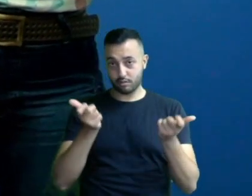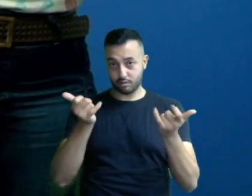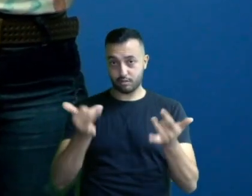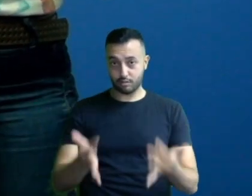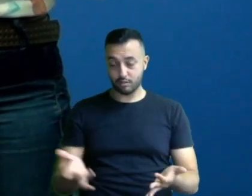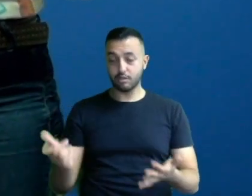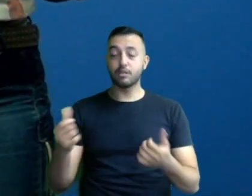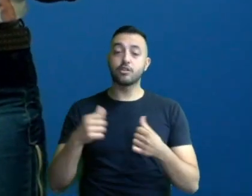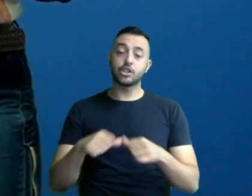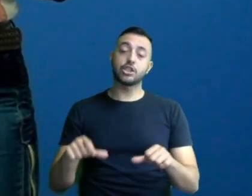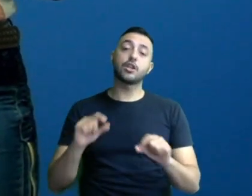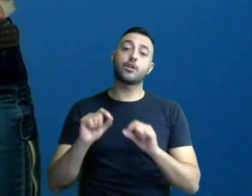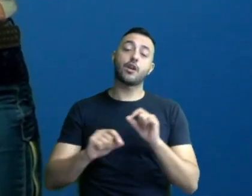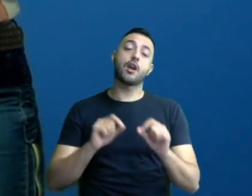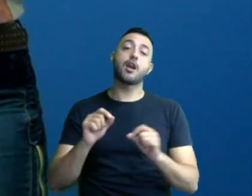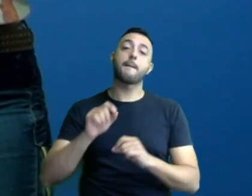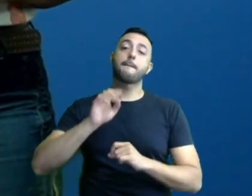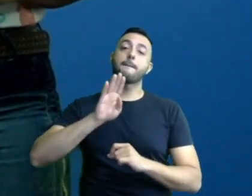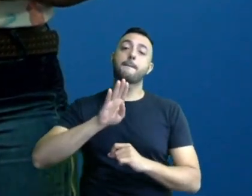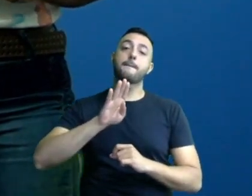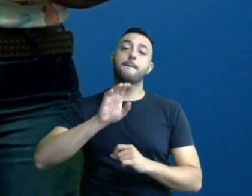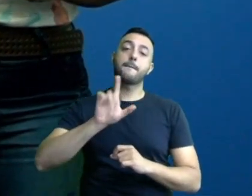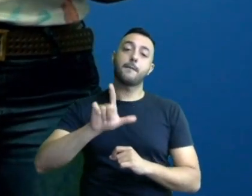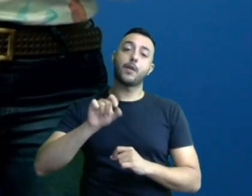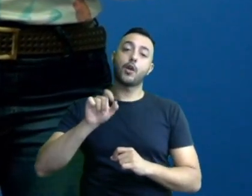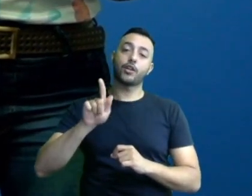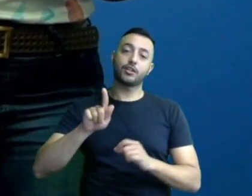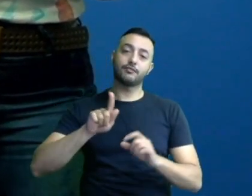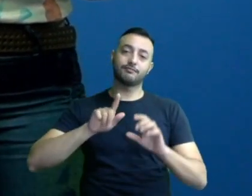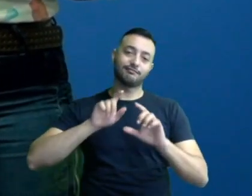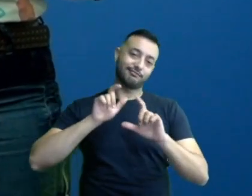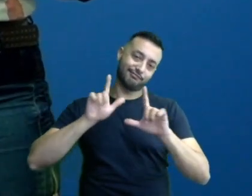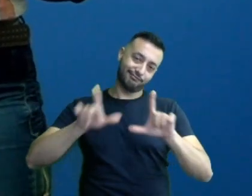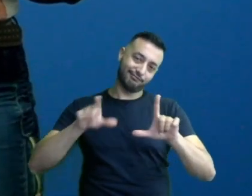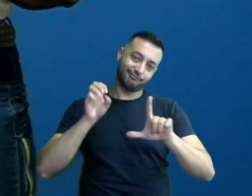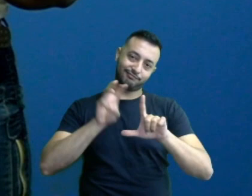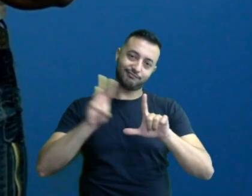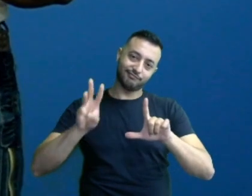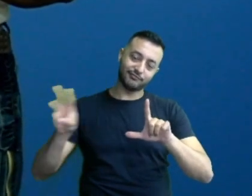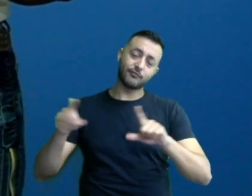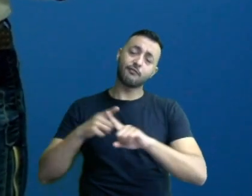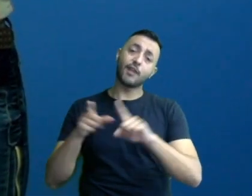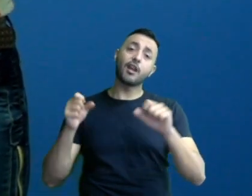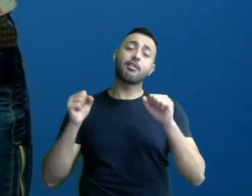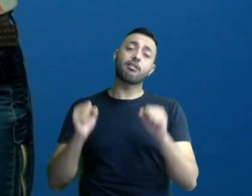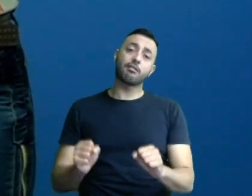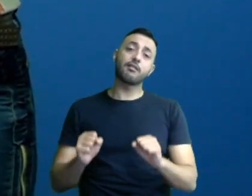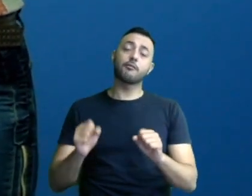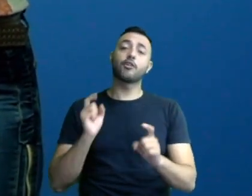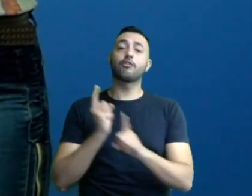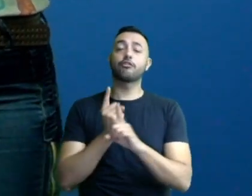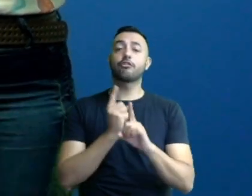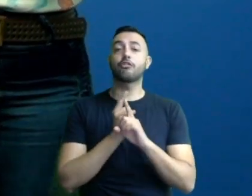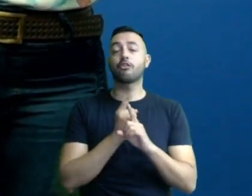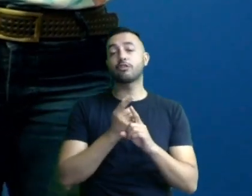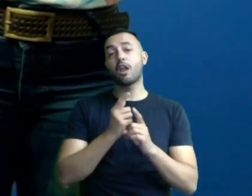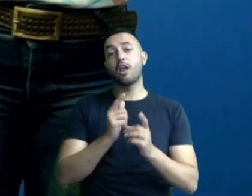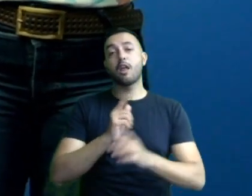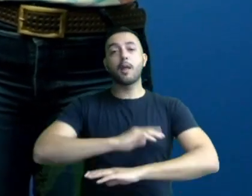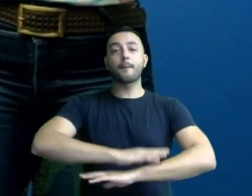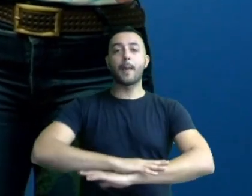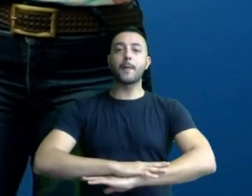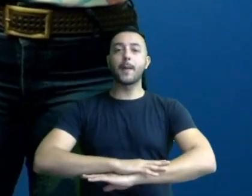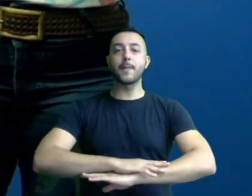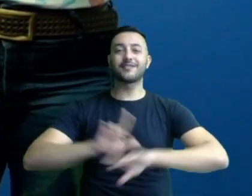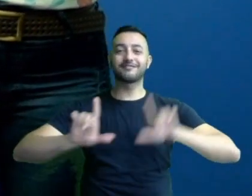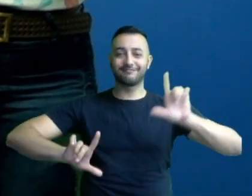ela está num blog, ela está na internet, mas a gente pode encontrar reportagens nos telejornais,